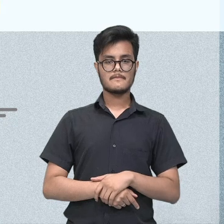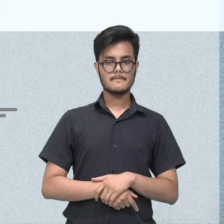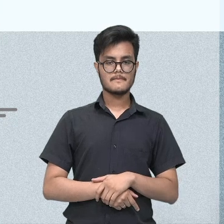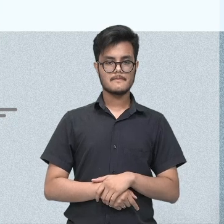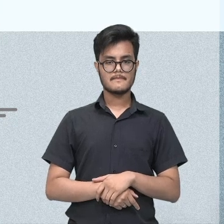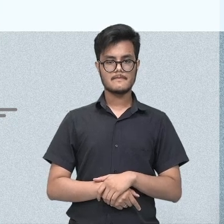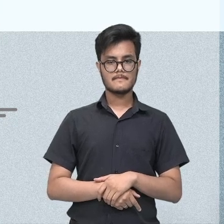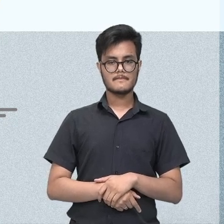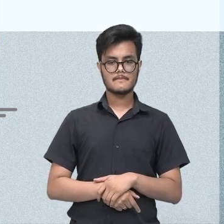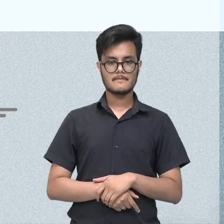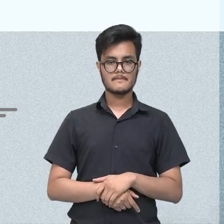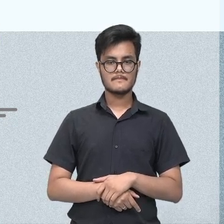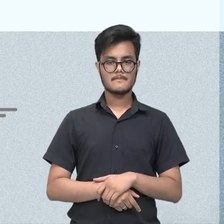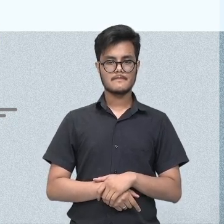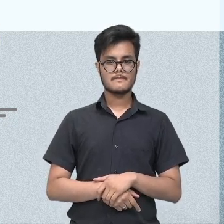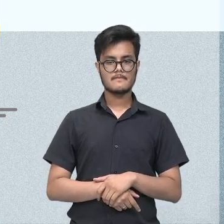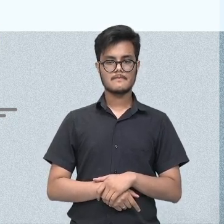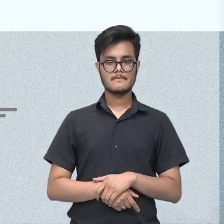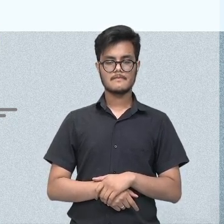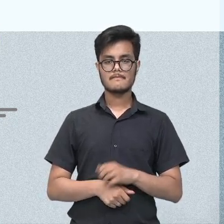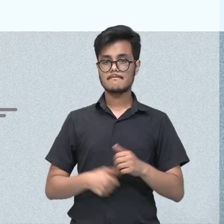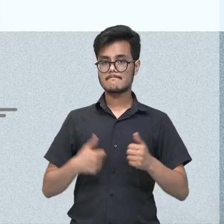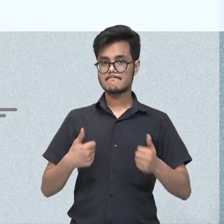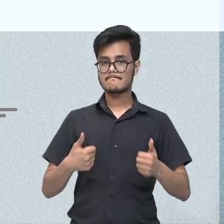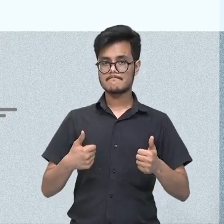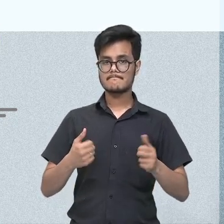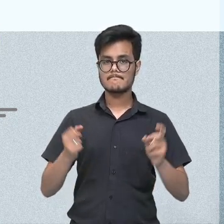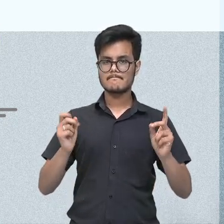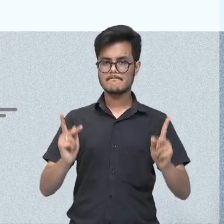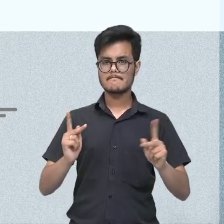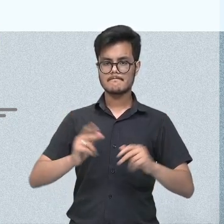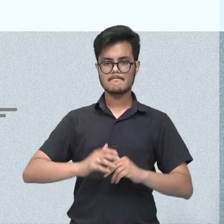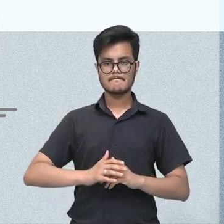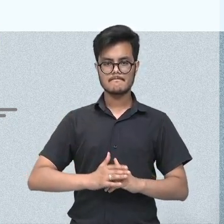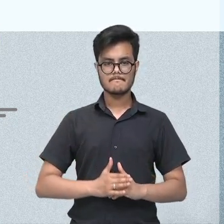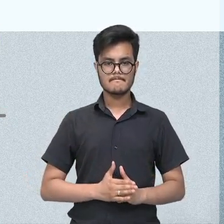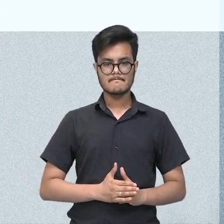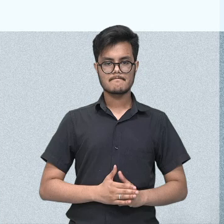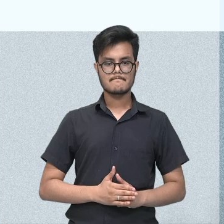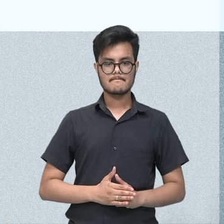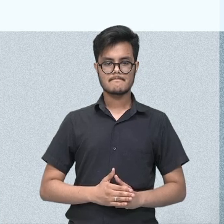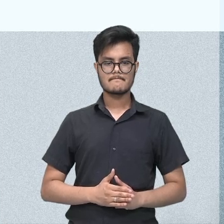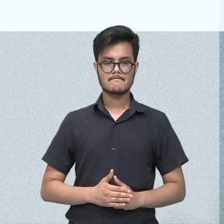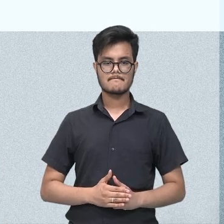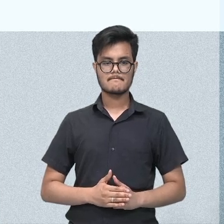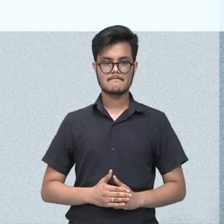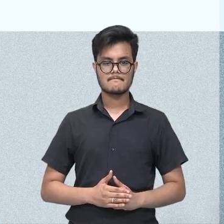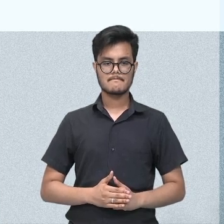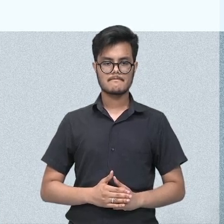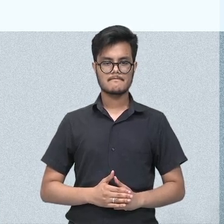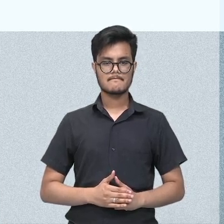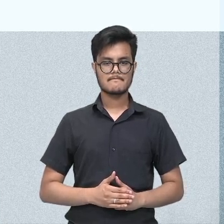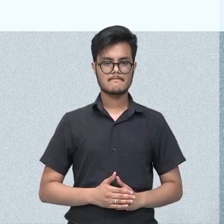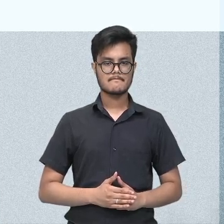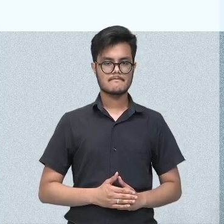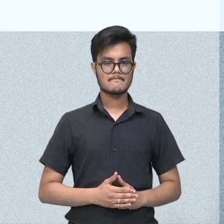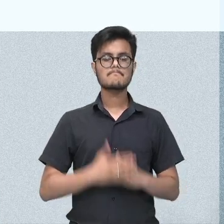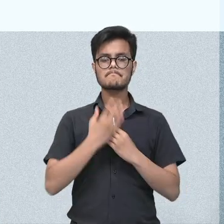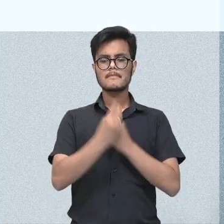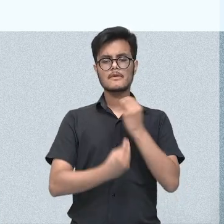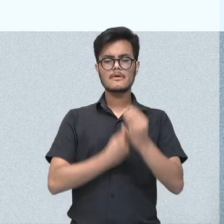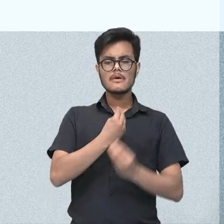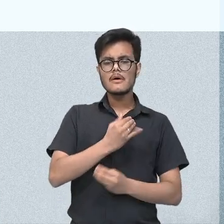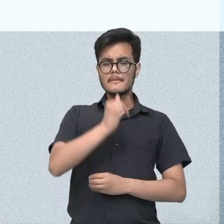destes espalham-se pela superfície. Percebam aí que, nesse caso aí, o efeito, né,